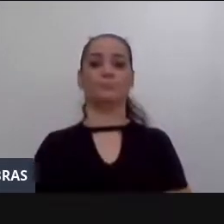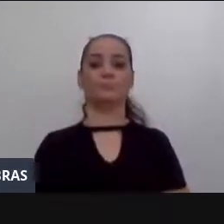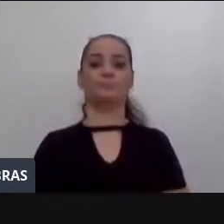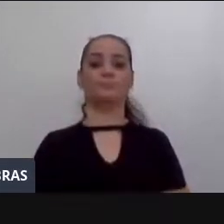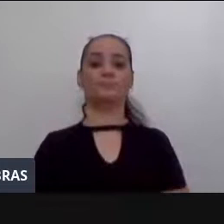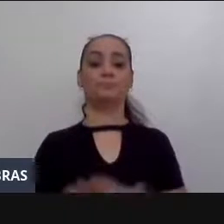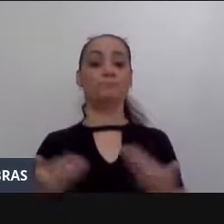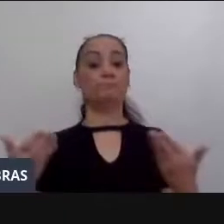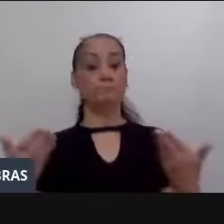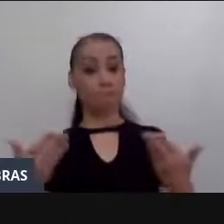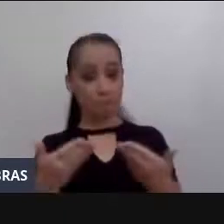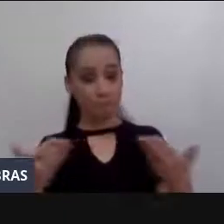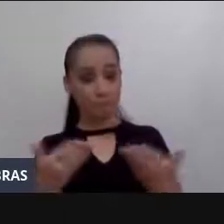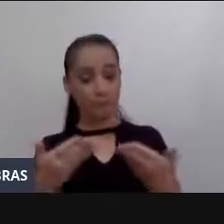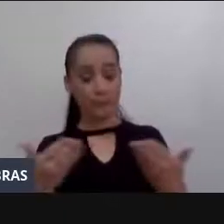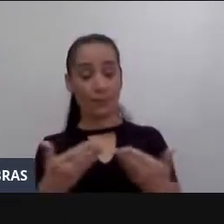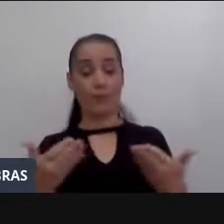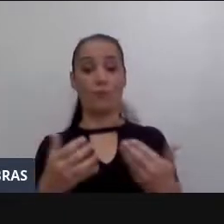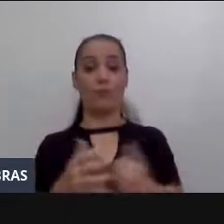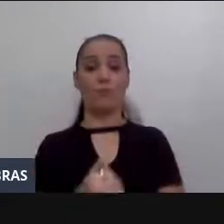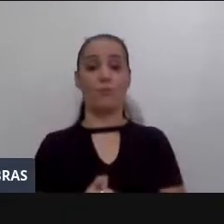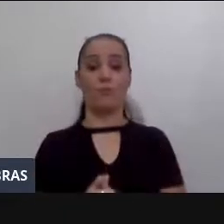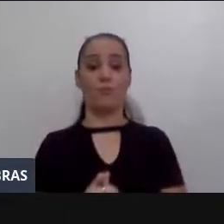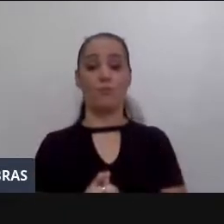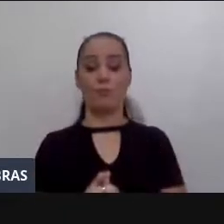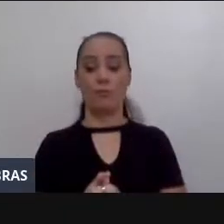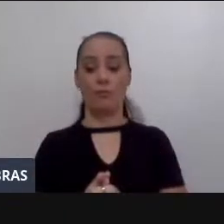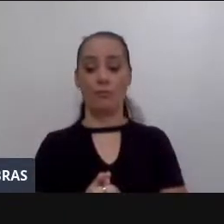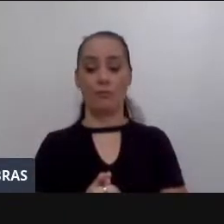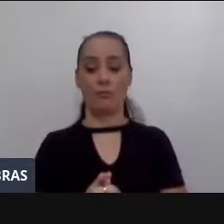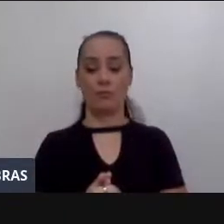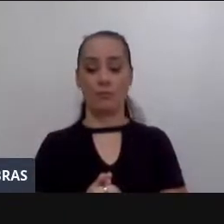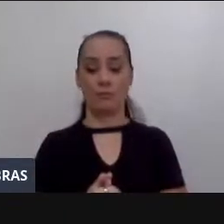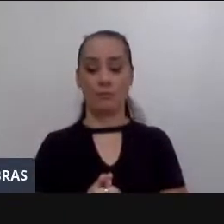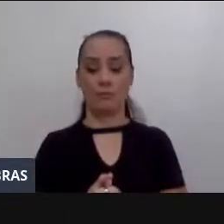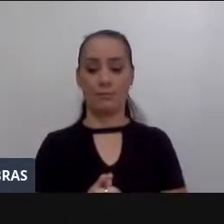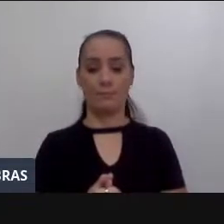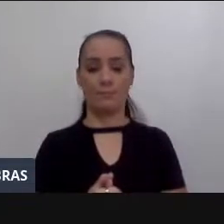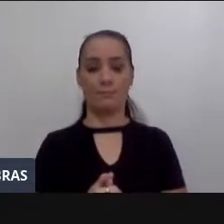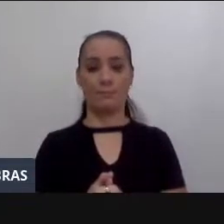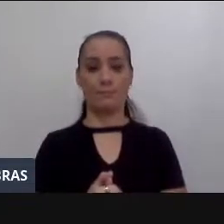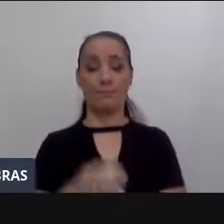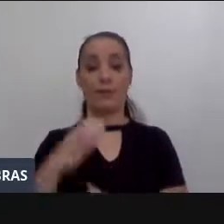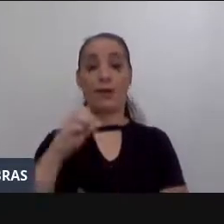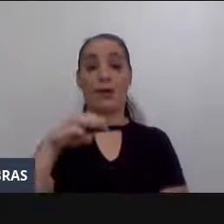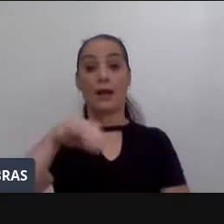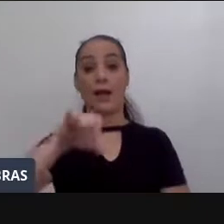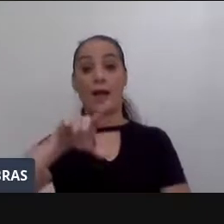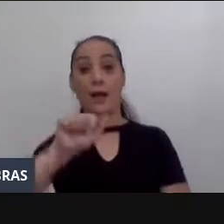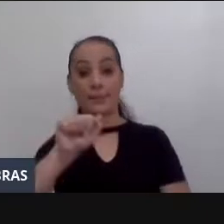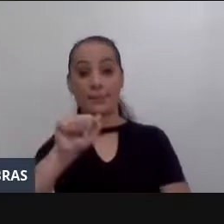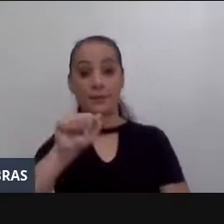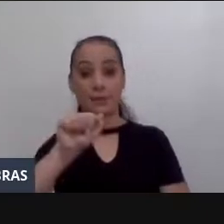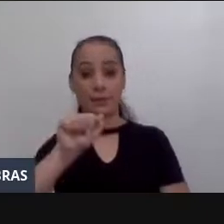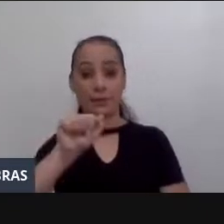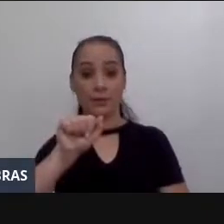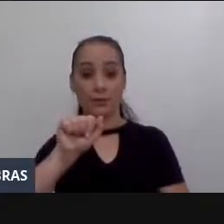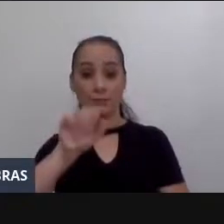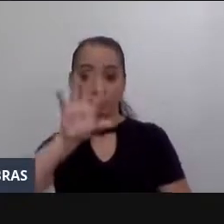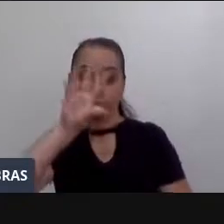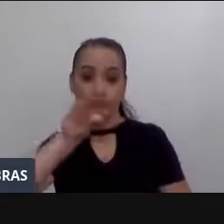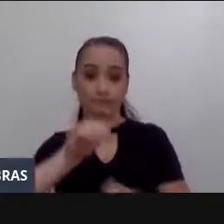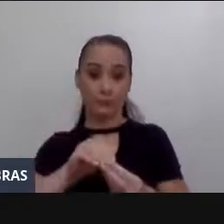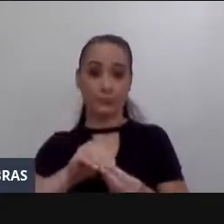Agora passamos a palavra para a Camila, que vai concluir, né, Camila? Os nossos